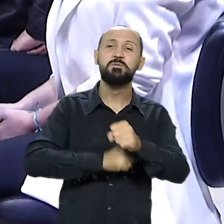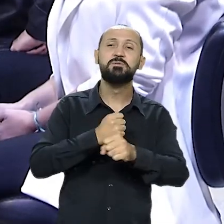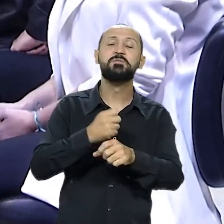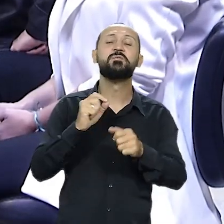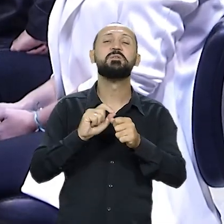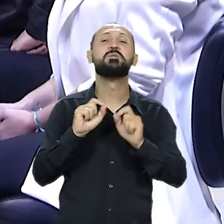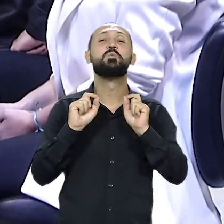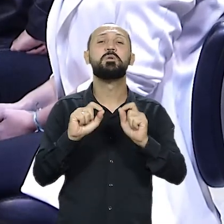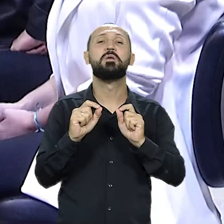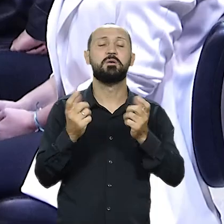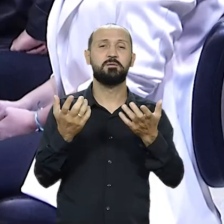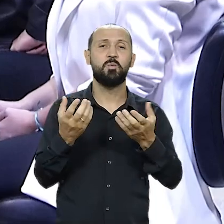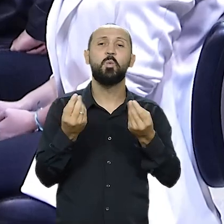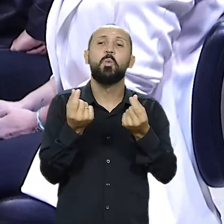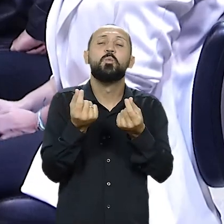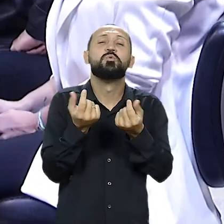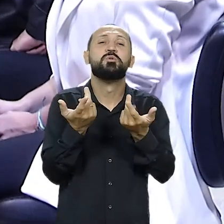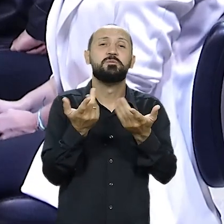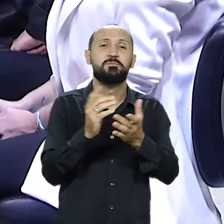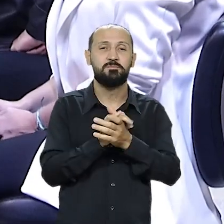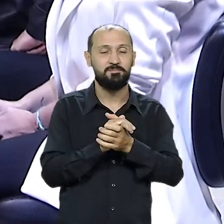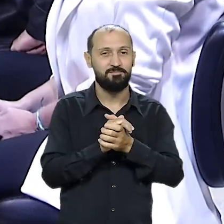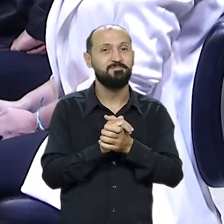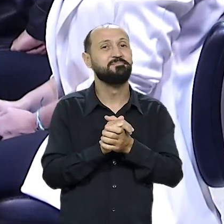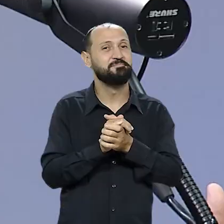anos fazendo o quê? Ele